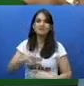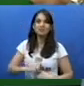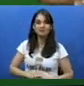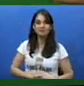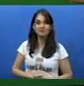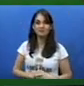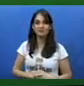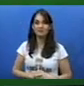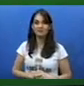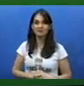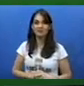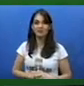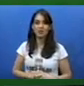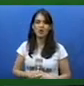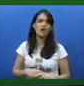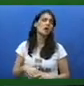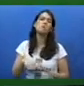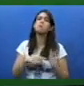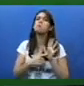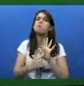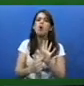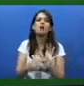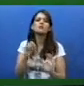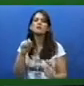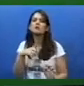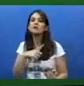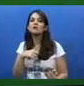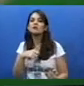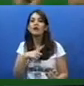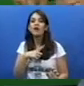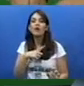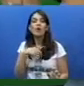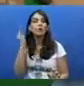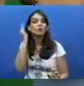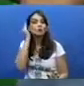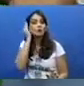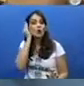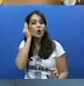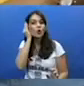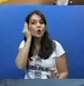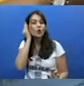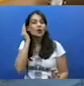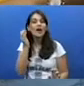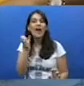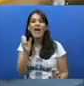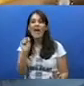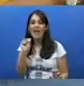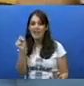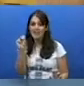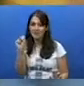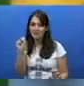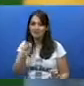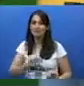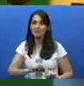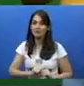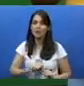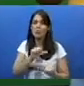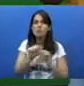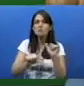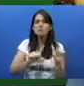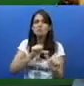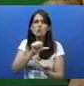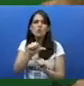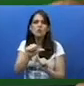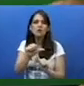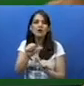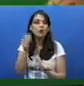C, indicando que ela tem som de S, tá? Então, muda o som.